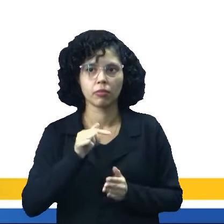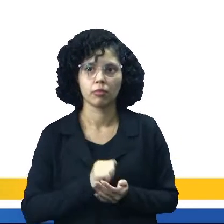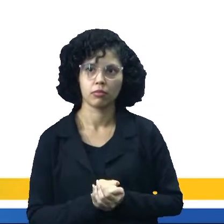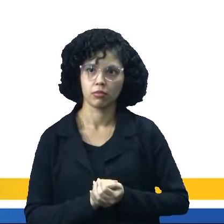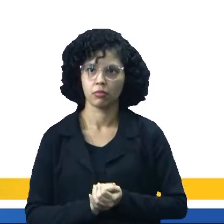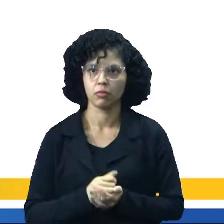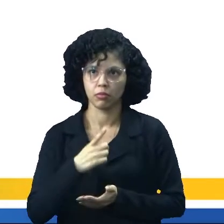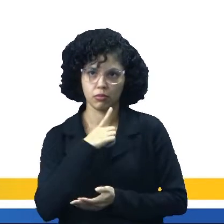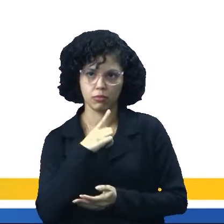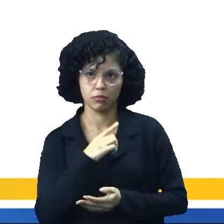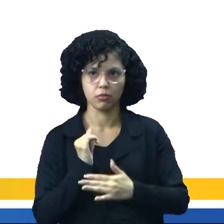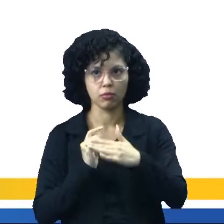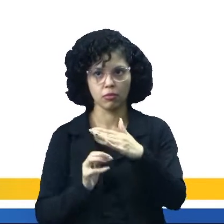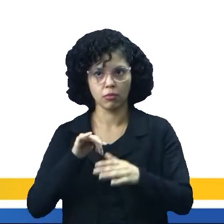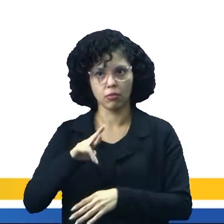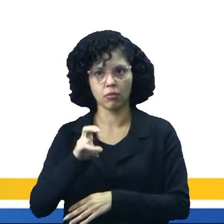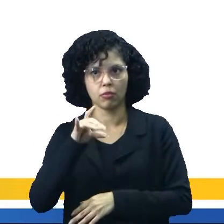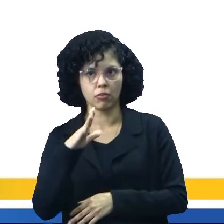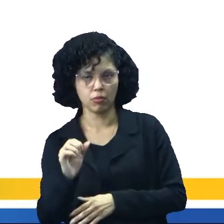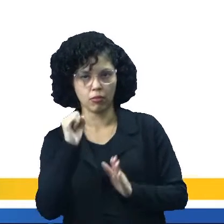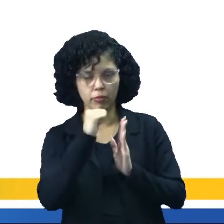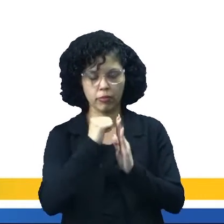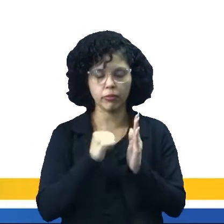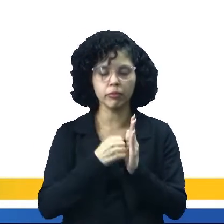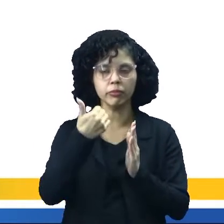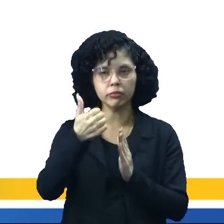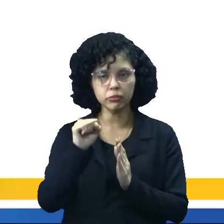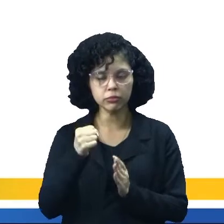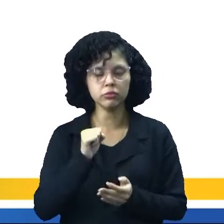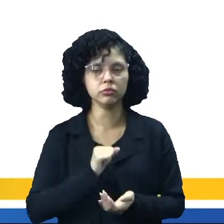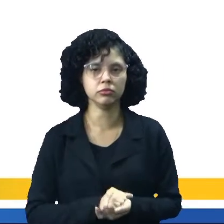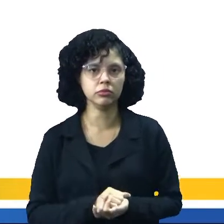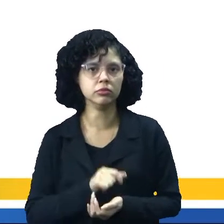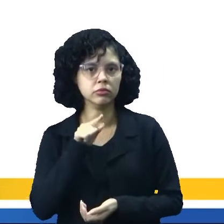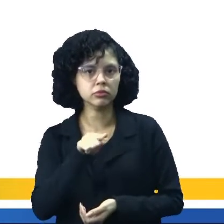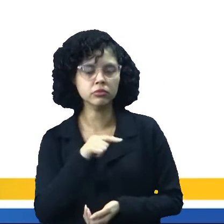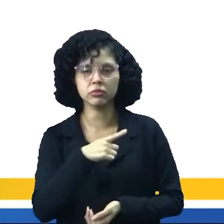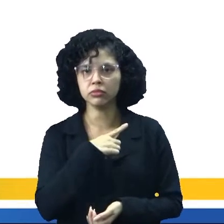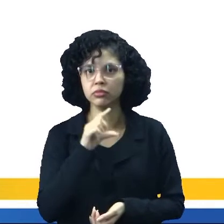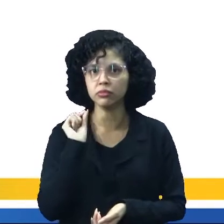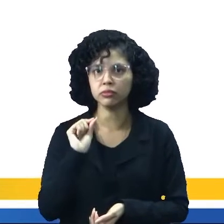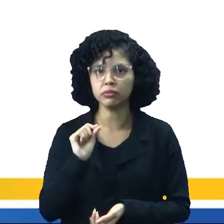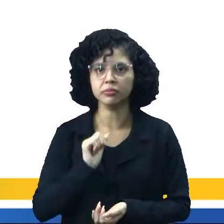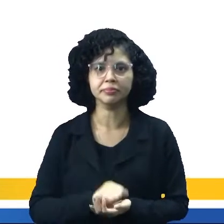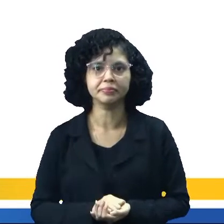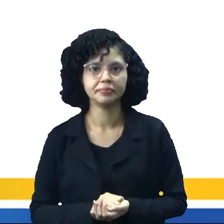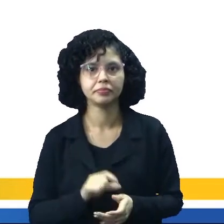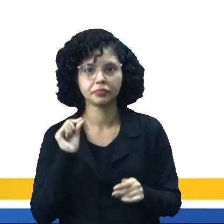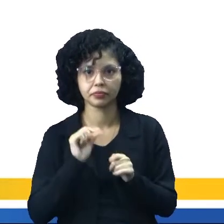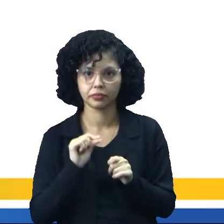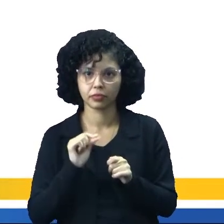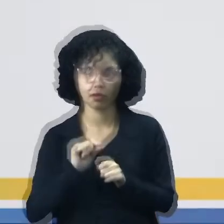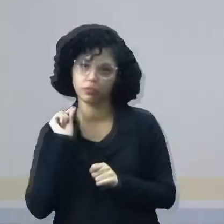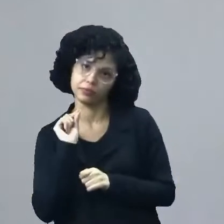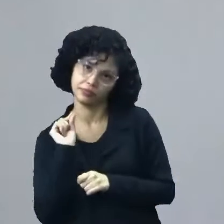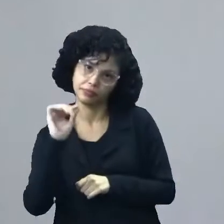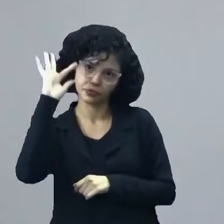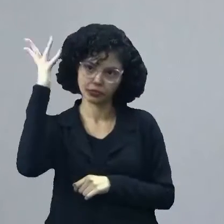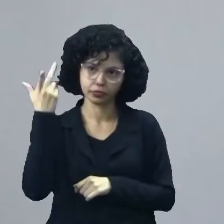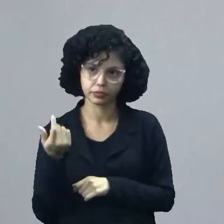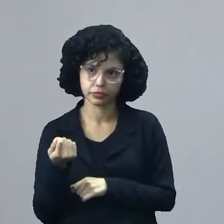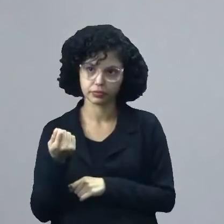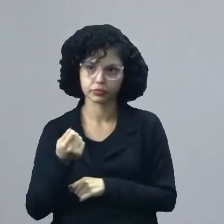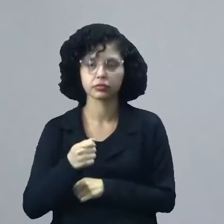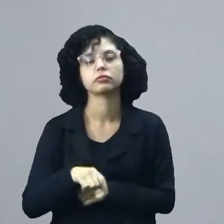de mineração, também aí no século 18. Então, aqui a gente tem o quê? O que fez com que os